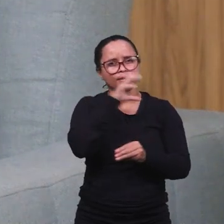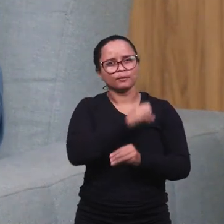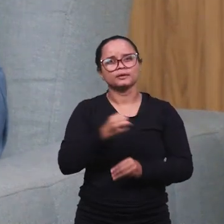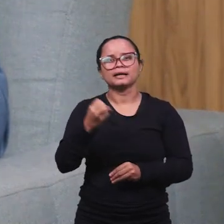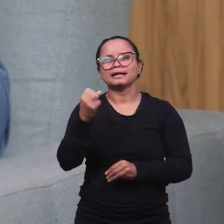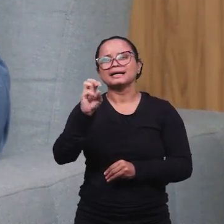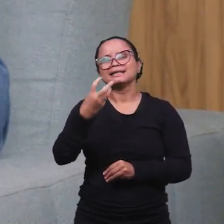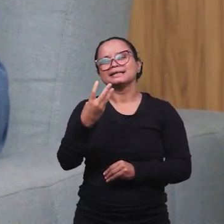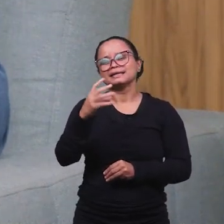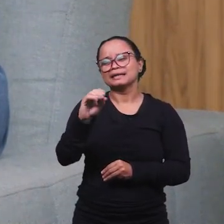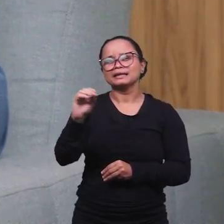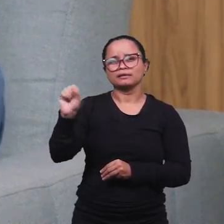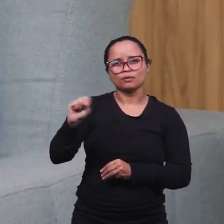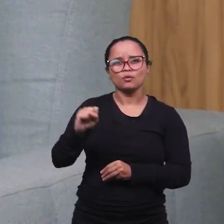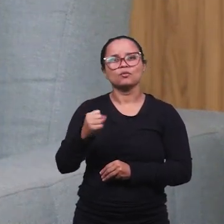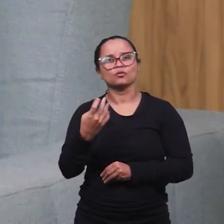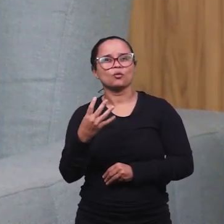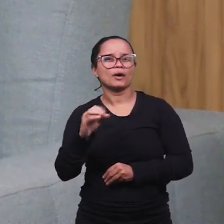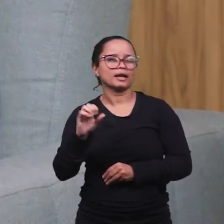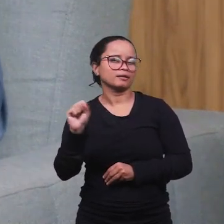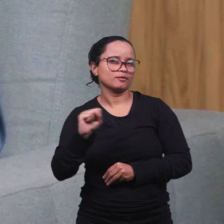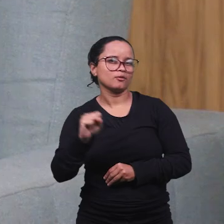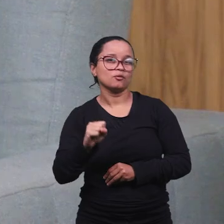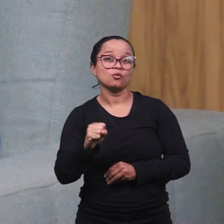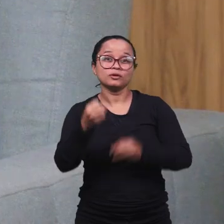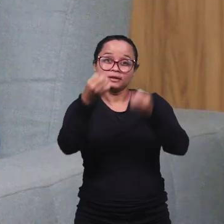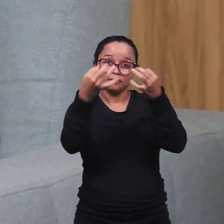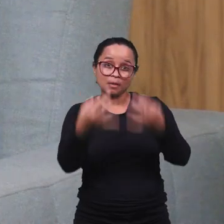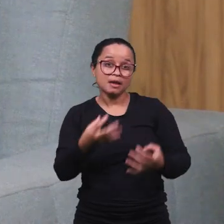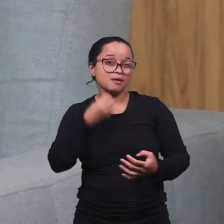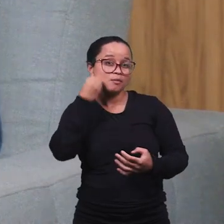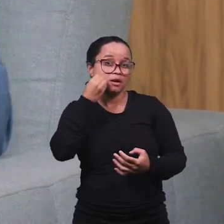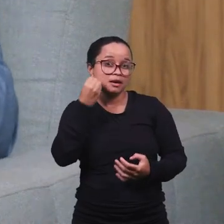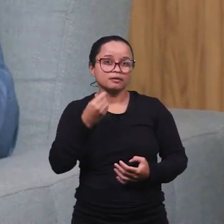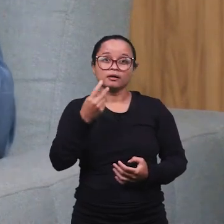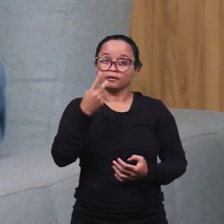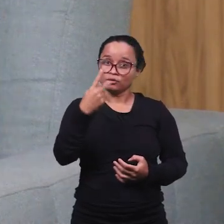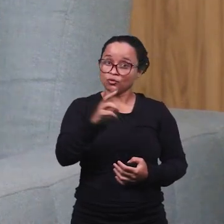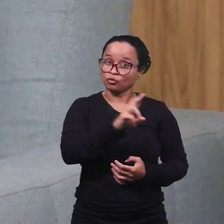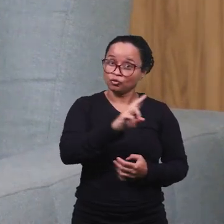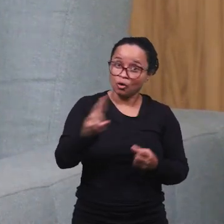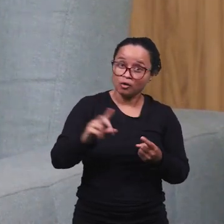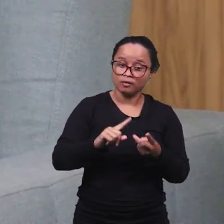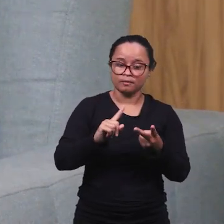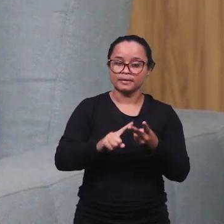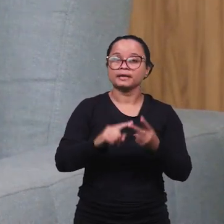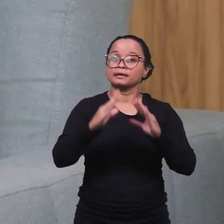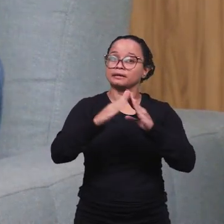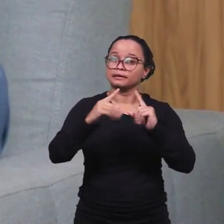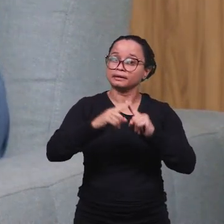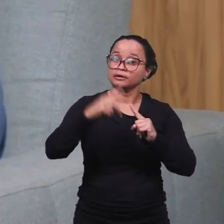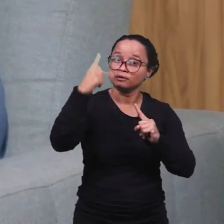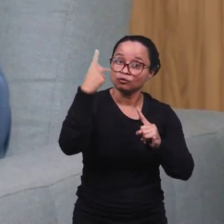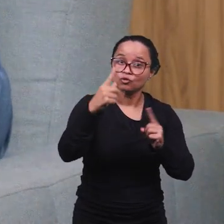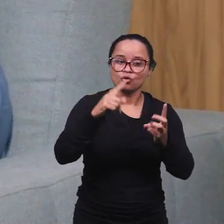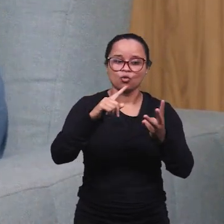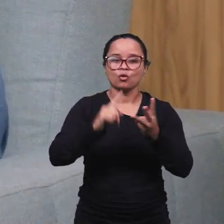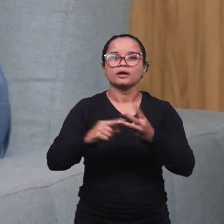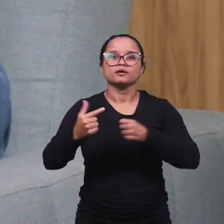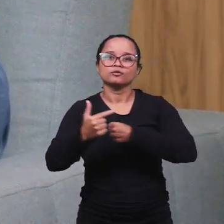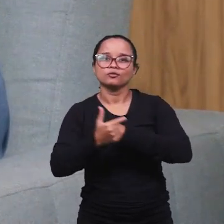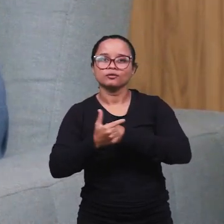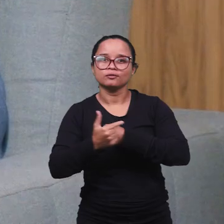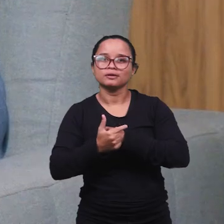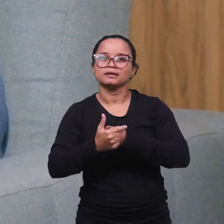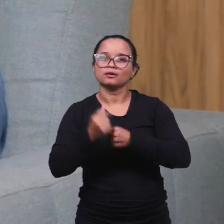curto, 30 segundos, 40 segundos, e conta ali a sua experiência. Fala o seu nome, a sua igreja e o que você faz na